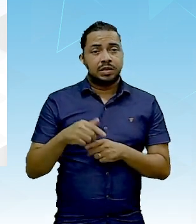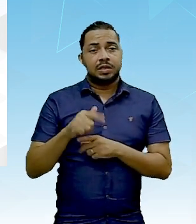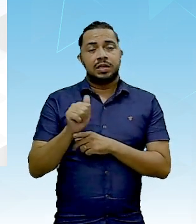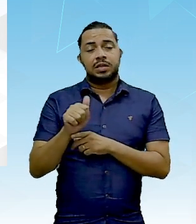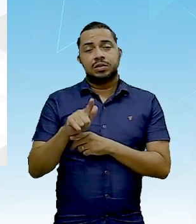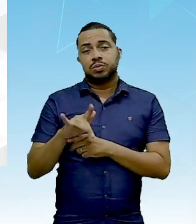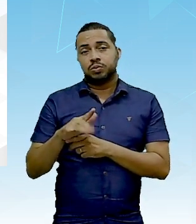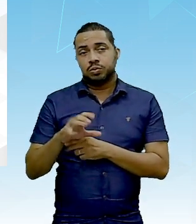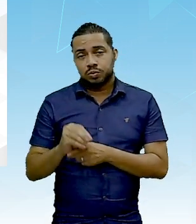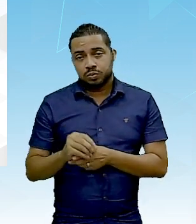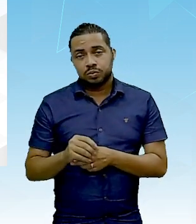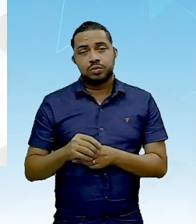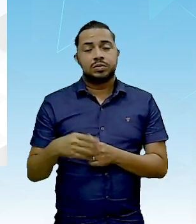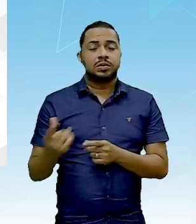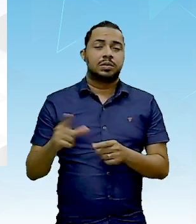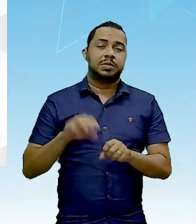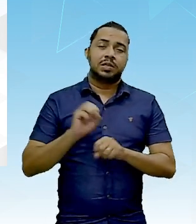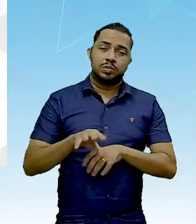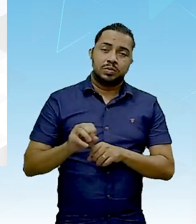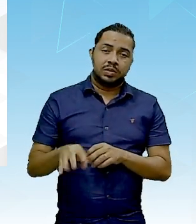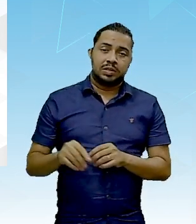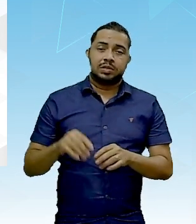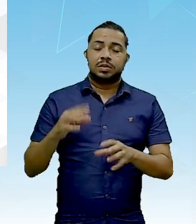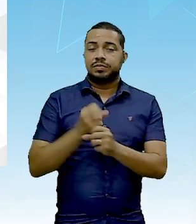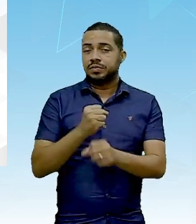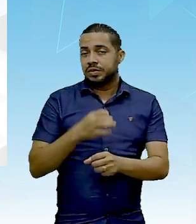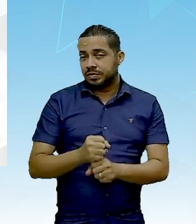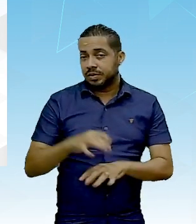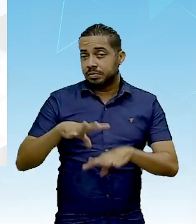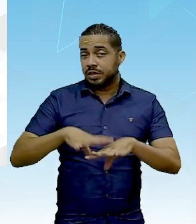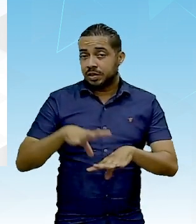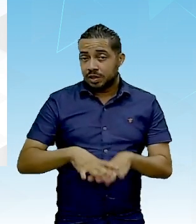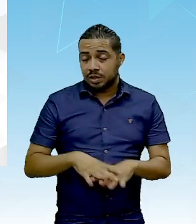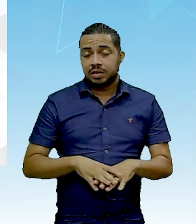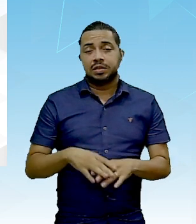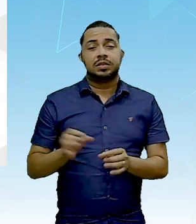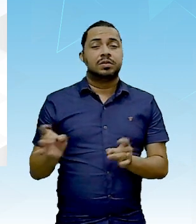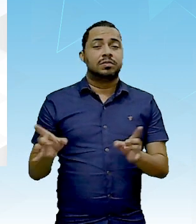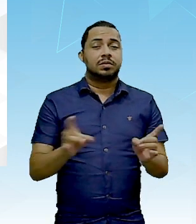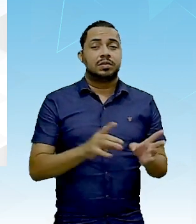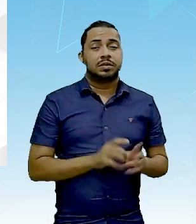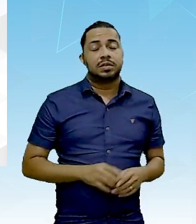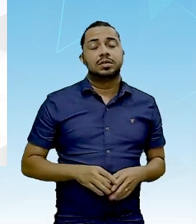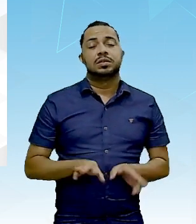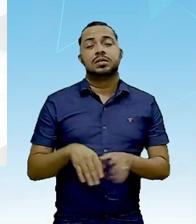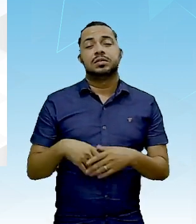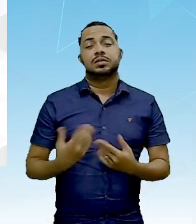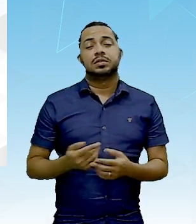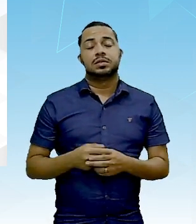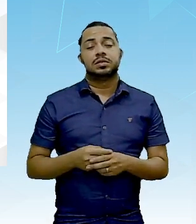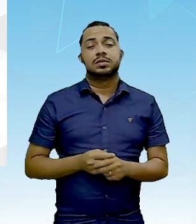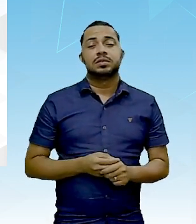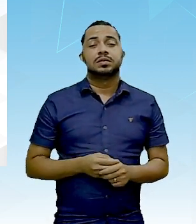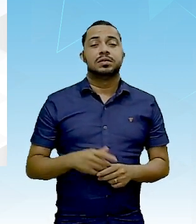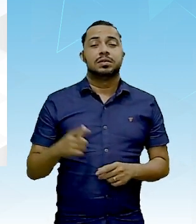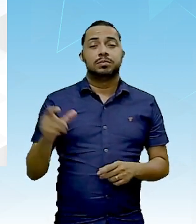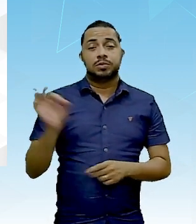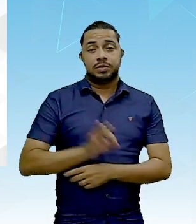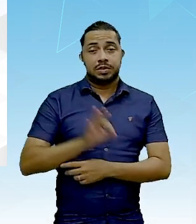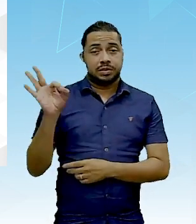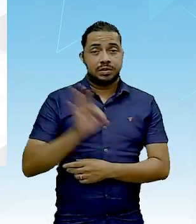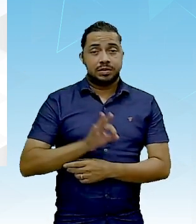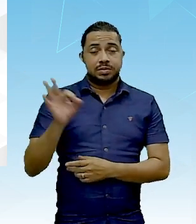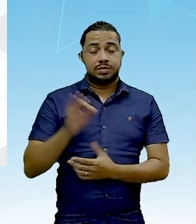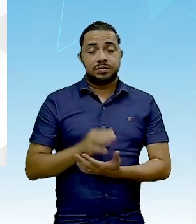quando eu vou trabalhar na educação financeira, na matemática financeira, na comercial, mesmo assim a tendência é porcentagem,